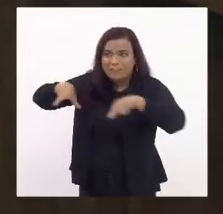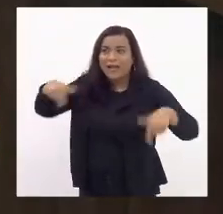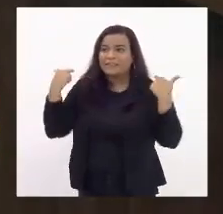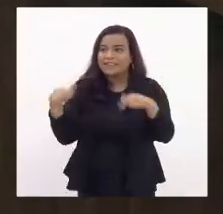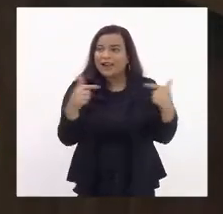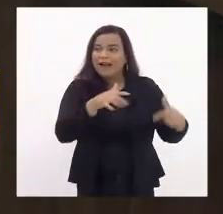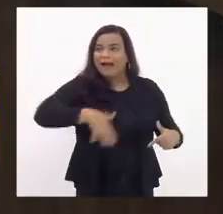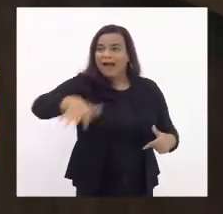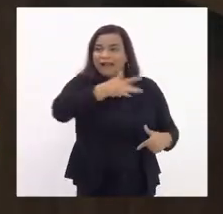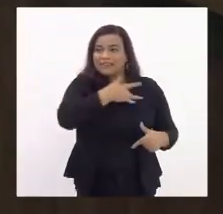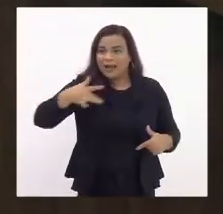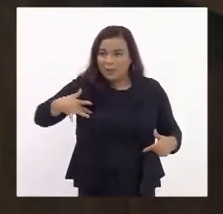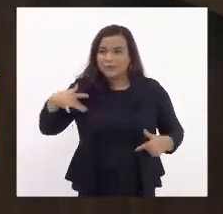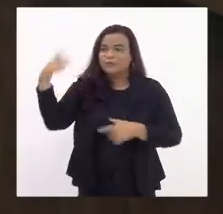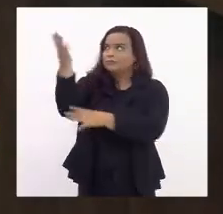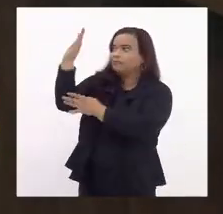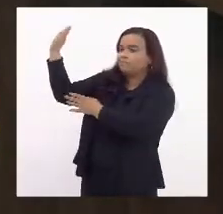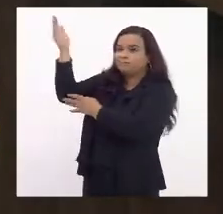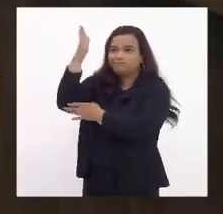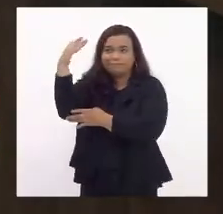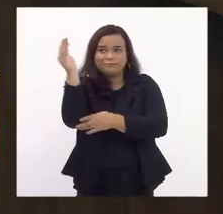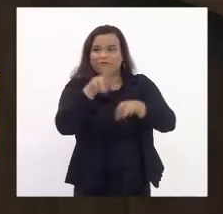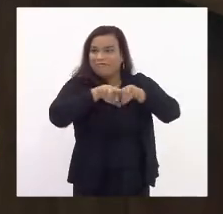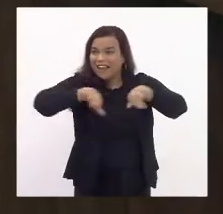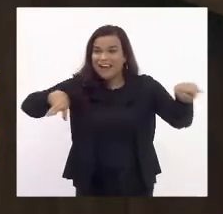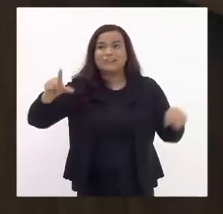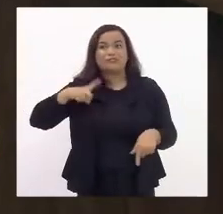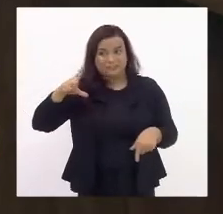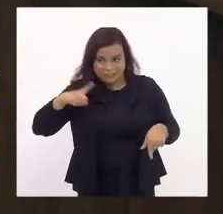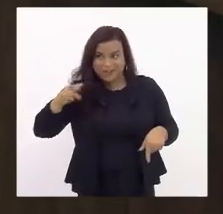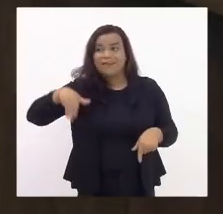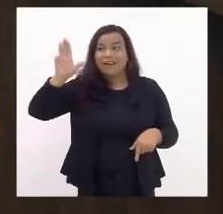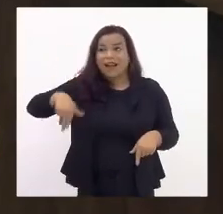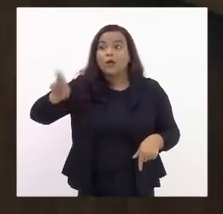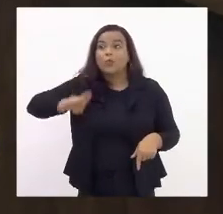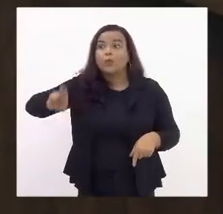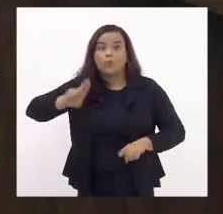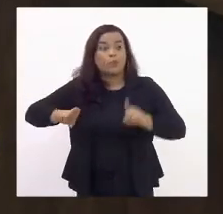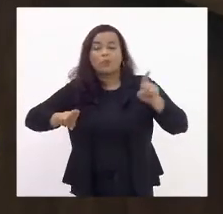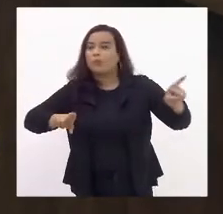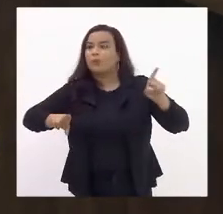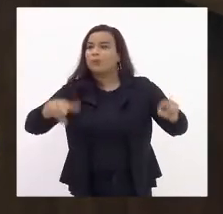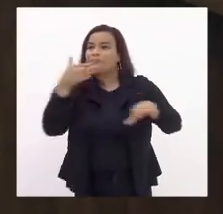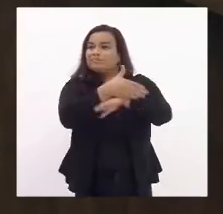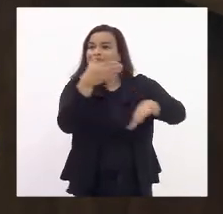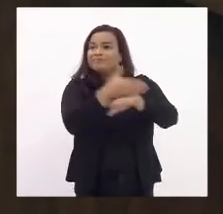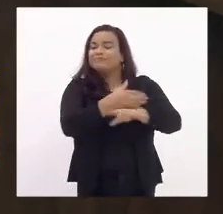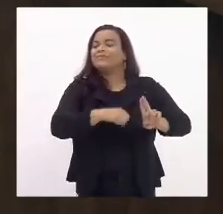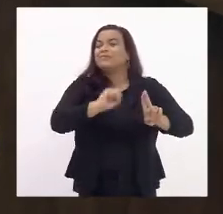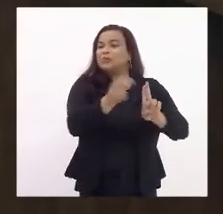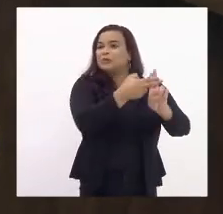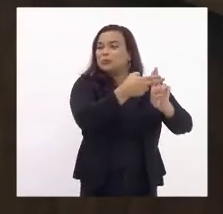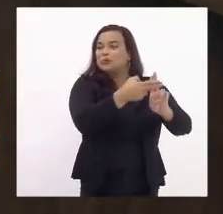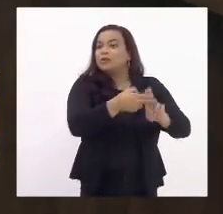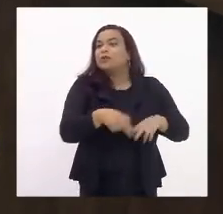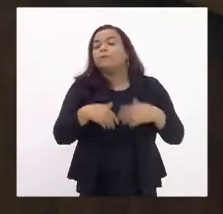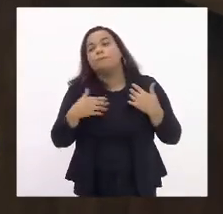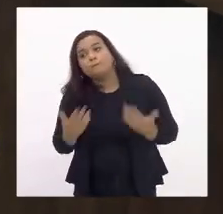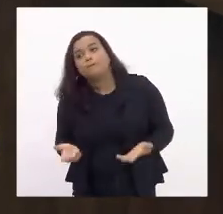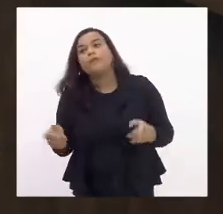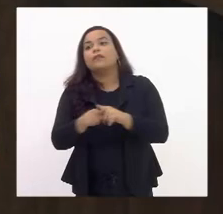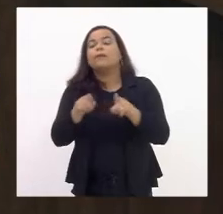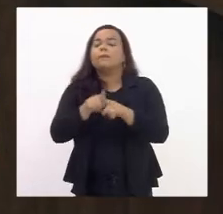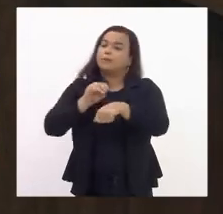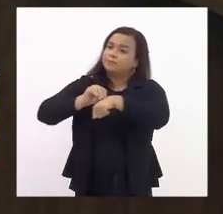saúde, tem várias bandeiras de quem usa esse sistema, mas a gente queria deixar